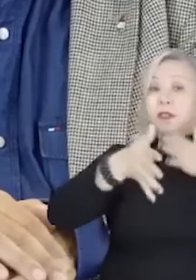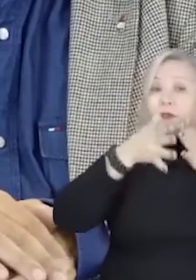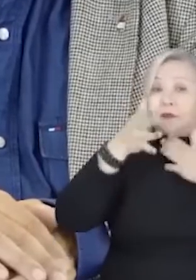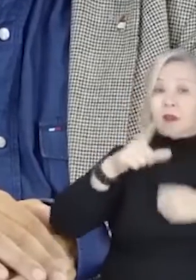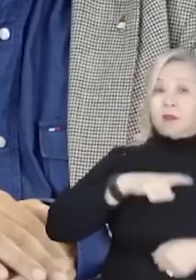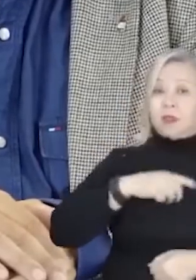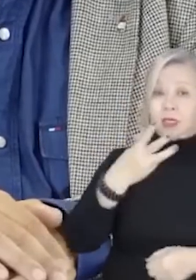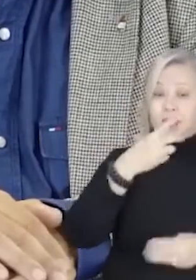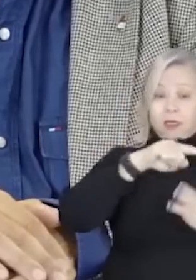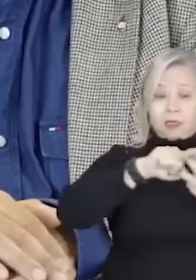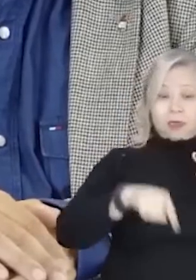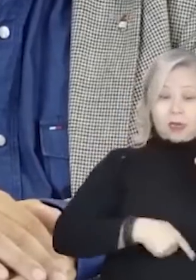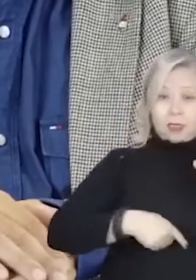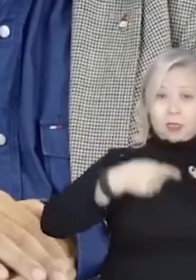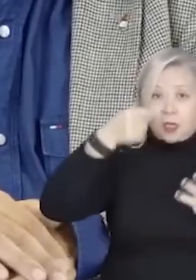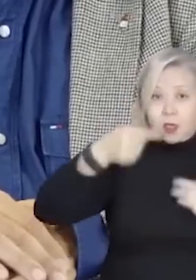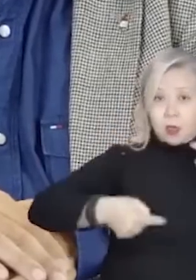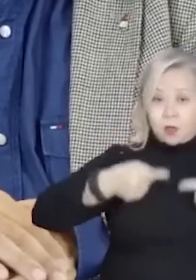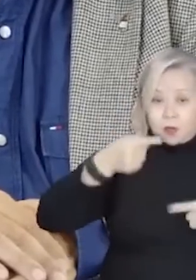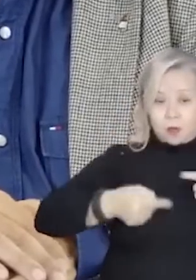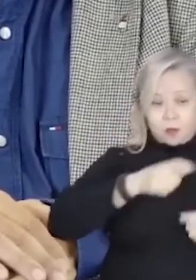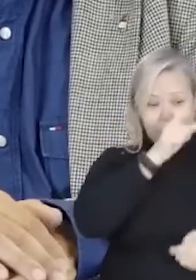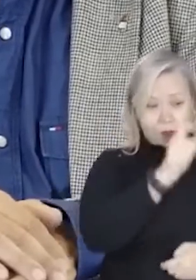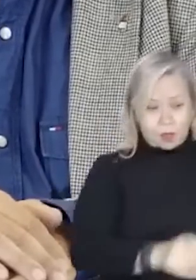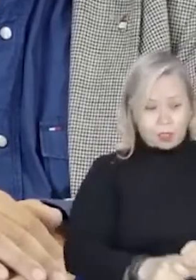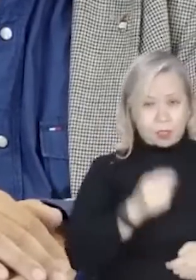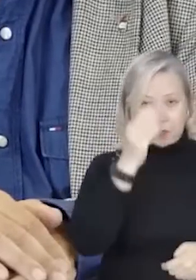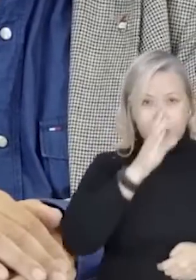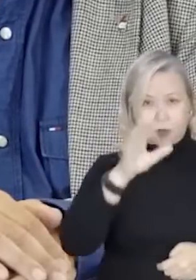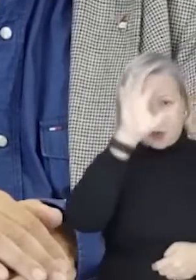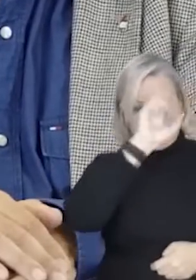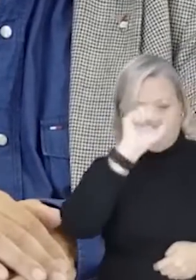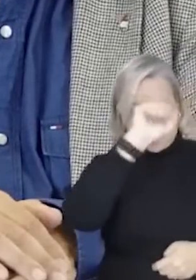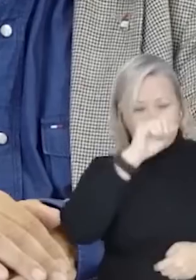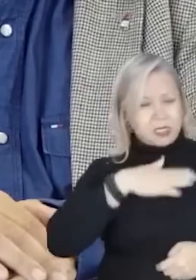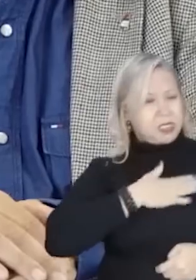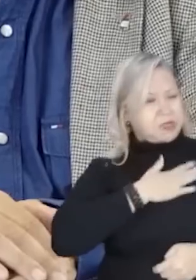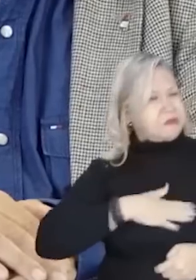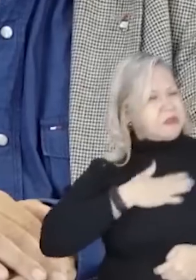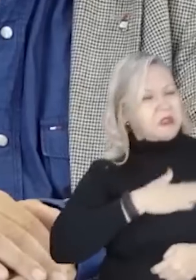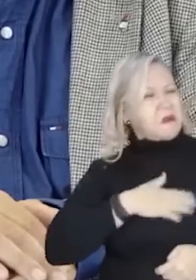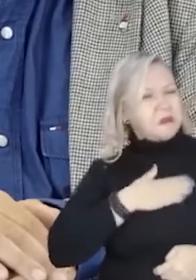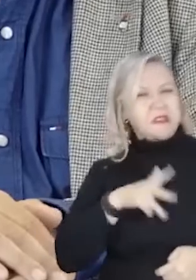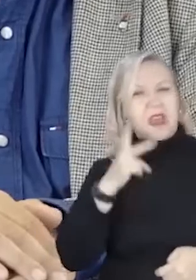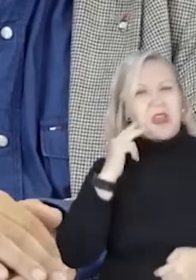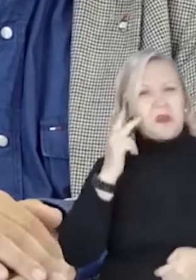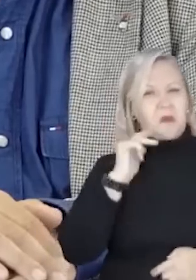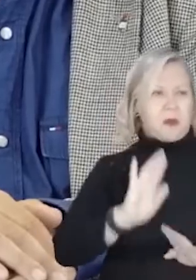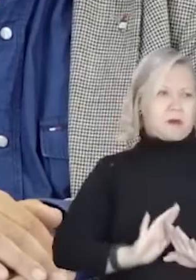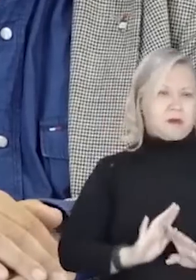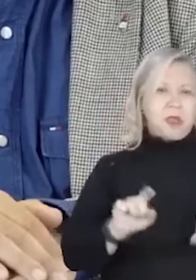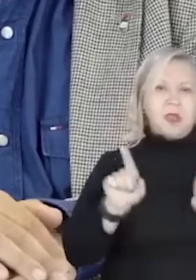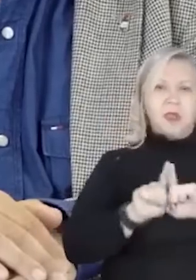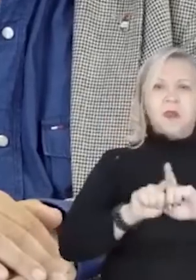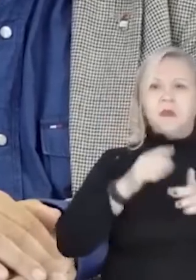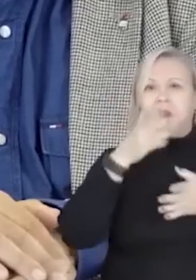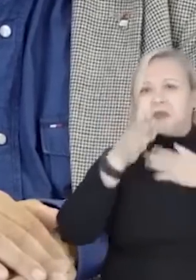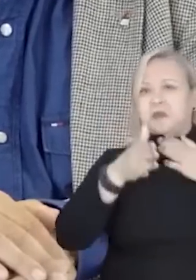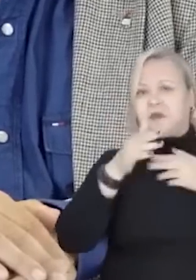Brasil que eu aprendi a gostar de graça, mesmo quando eles falam coisas contra mim. Um era o Mário